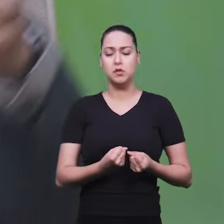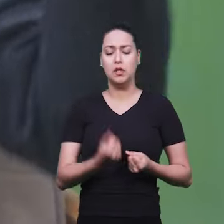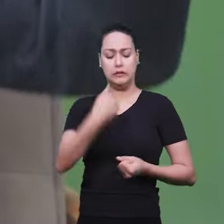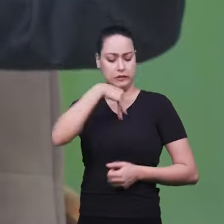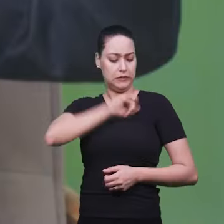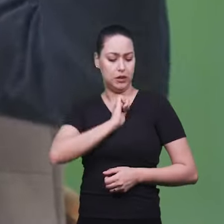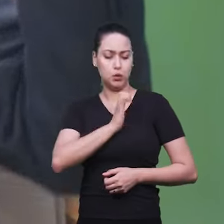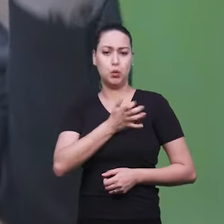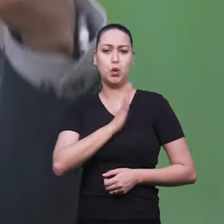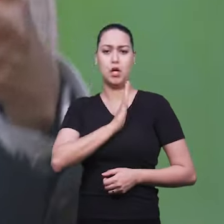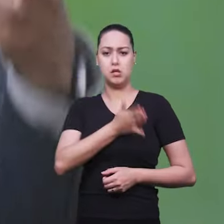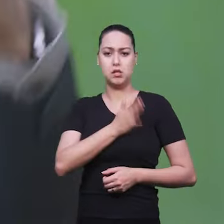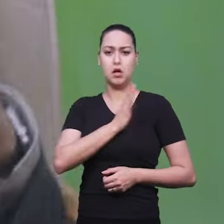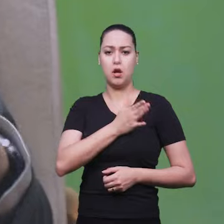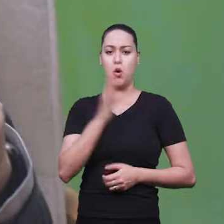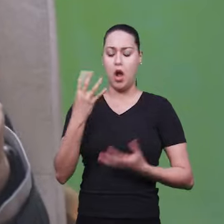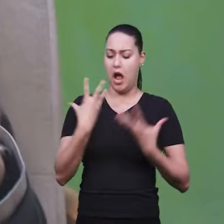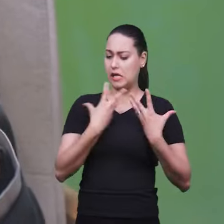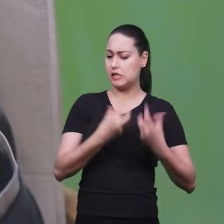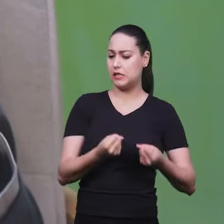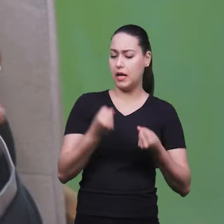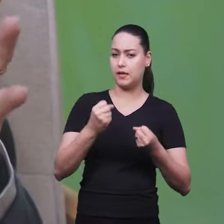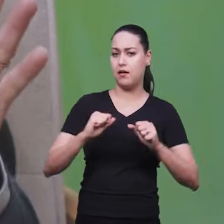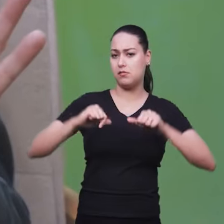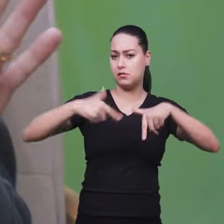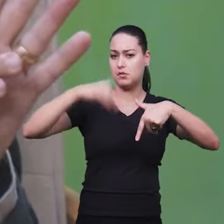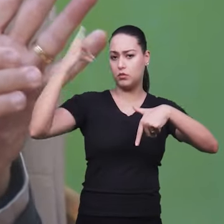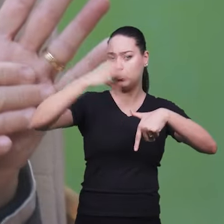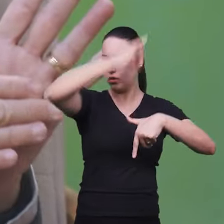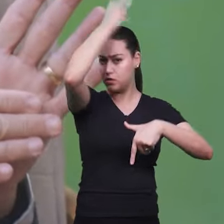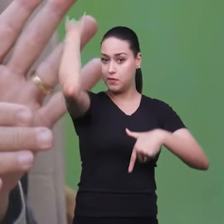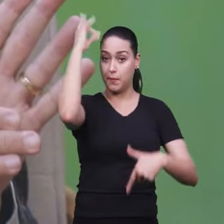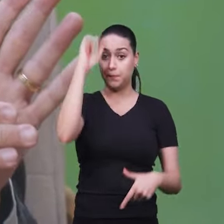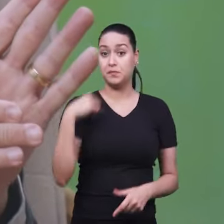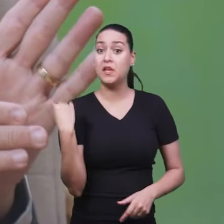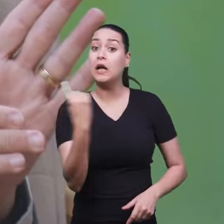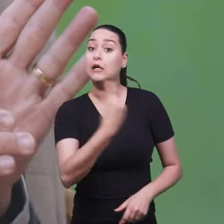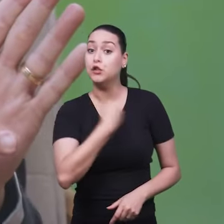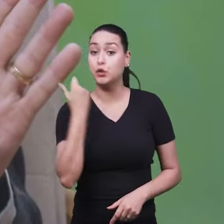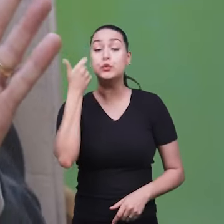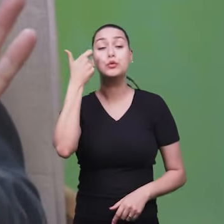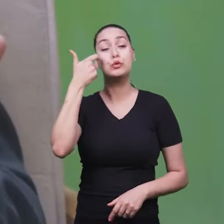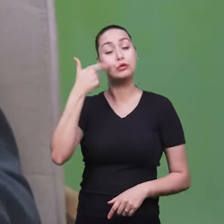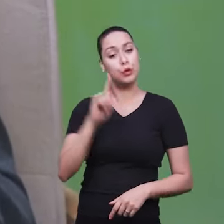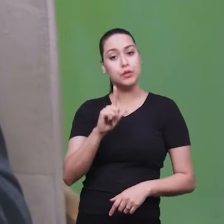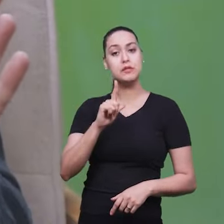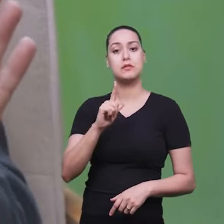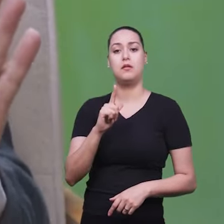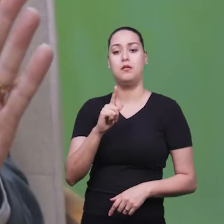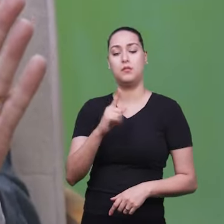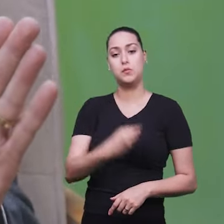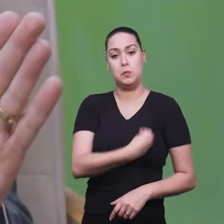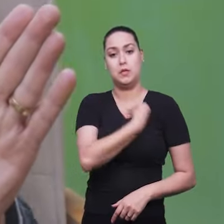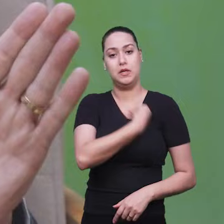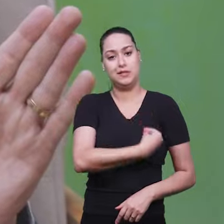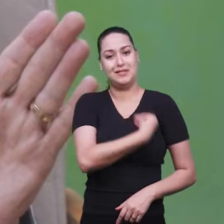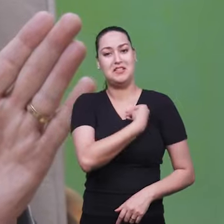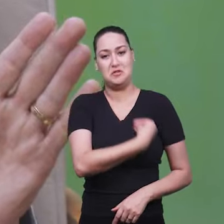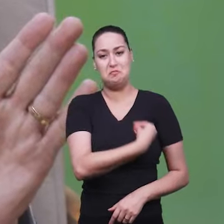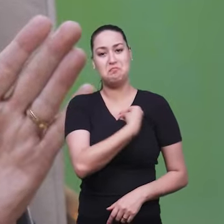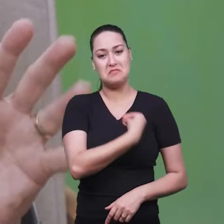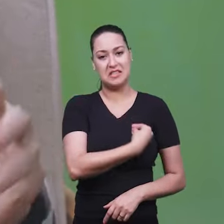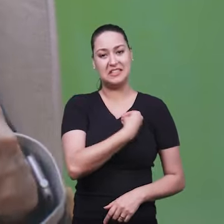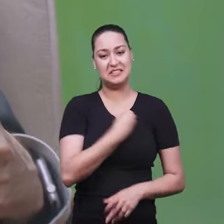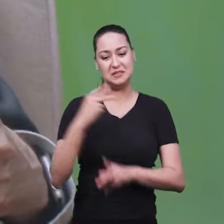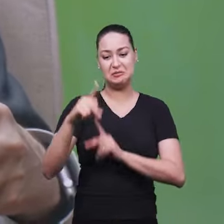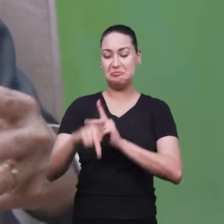aceitamos, recebemos a bênção, a presença do Espírito Santo, nós passamos a fazer parte, ou a